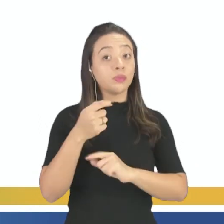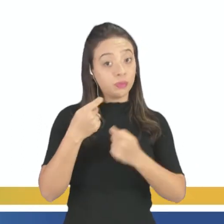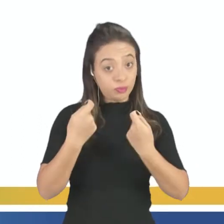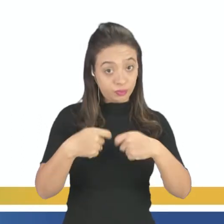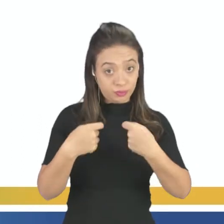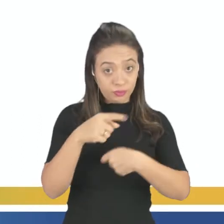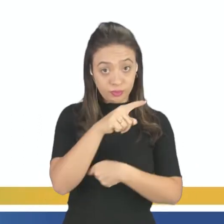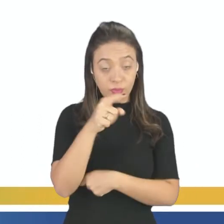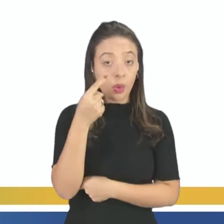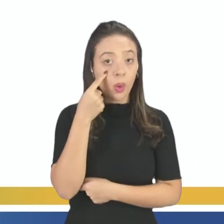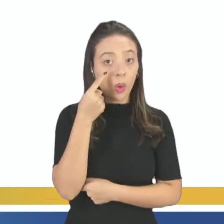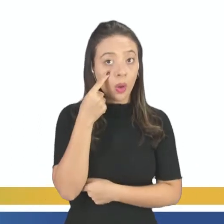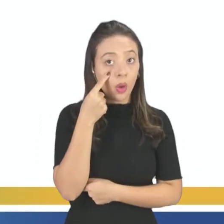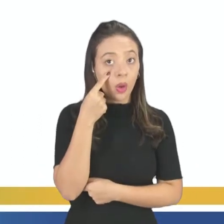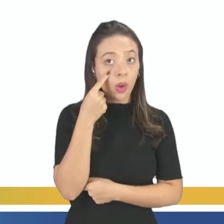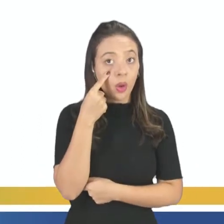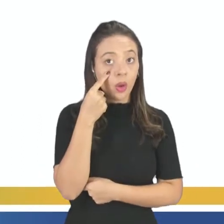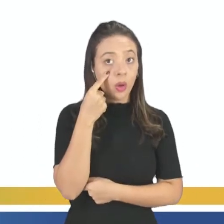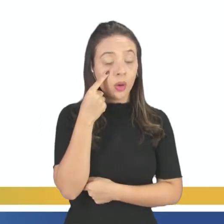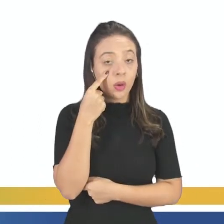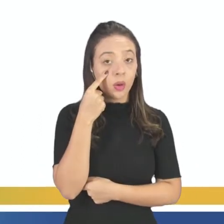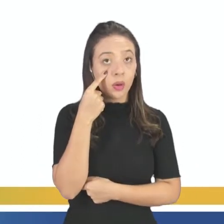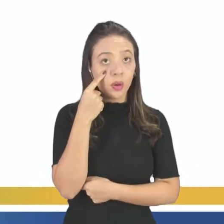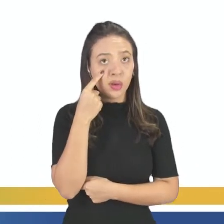observar que